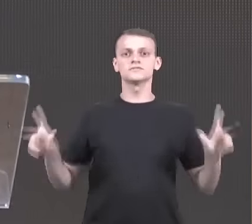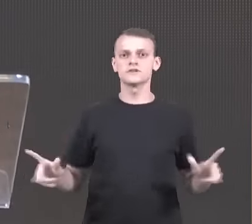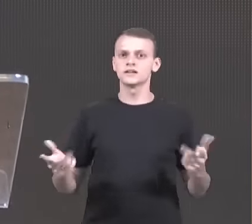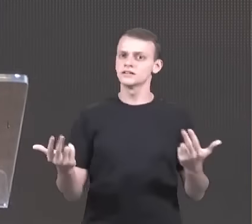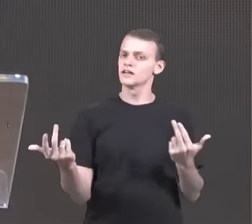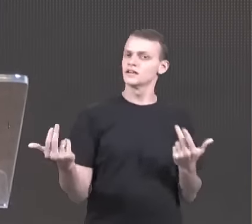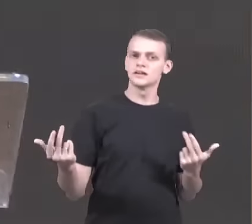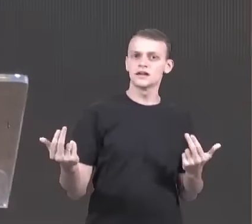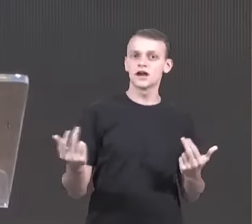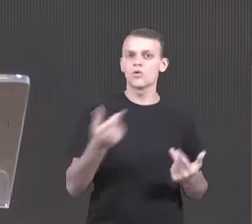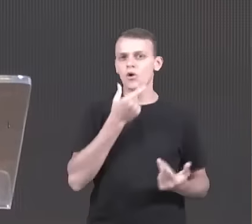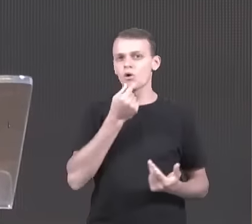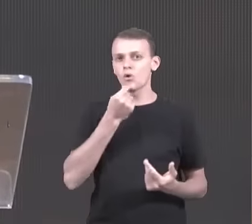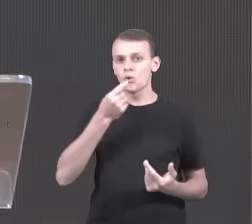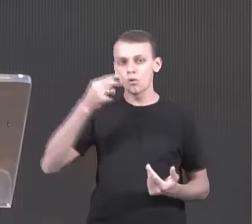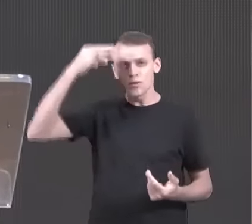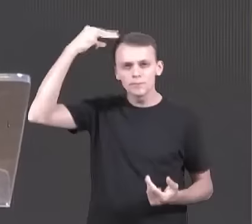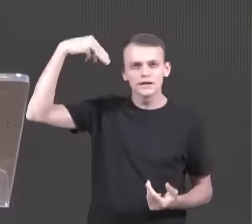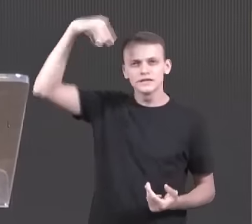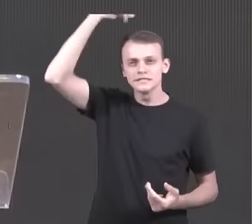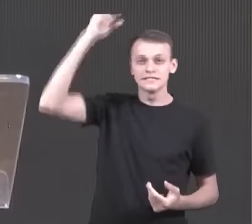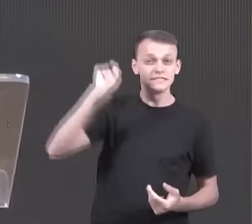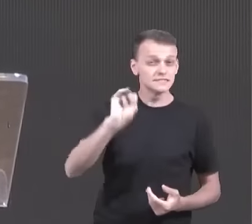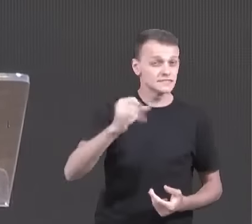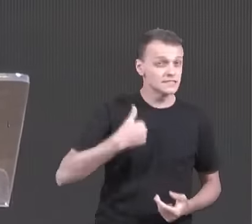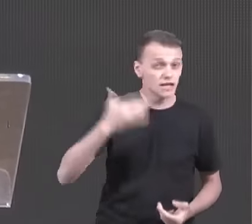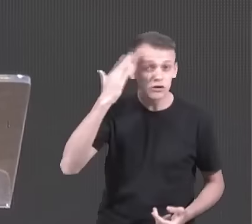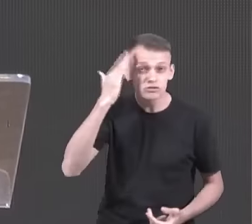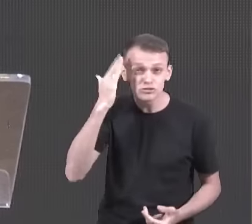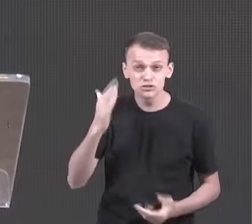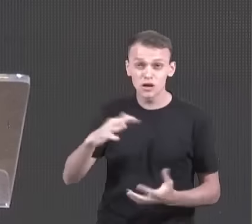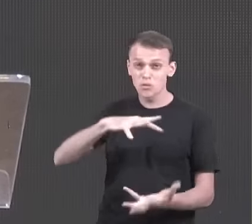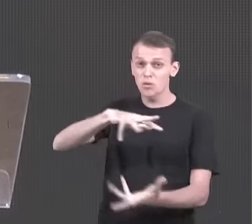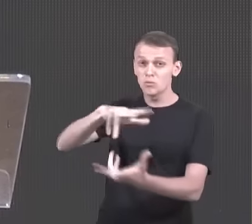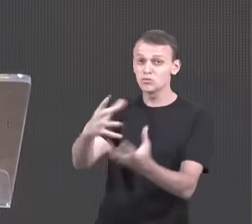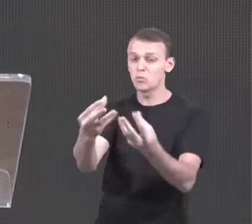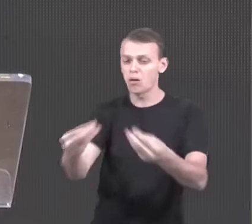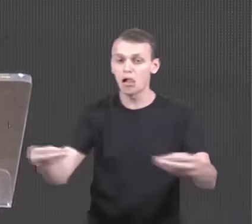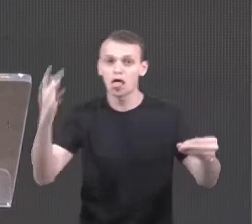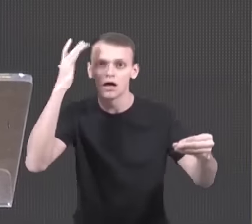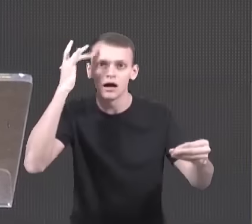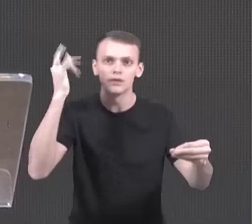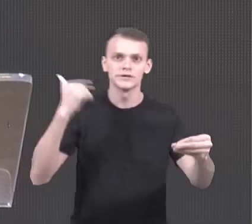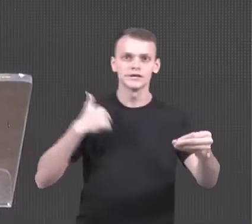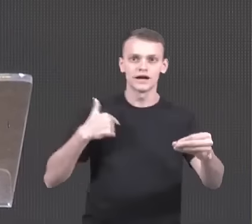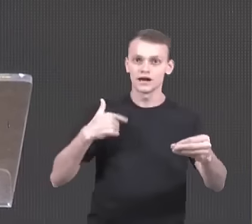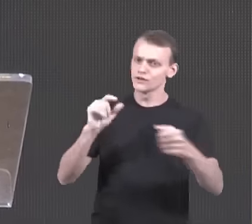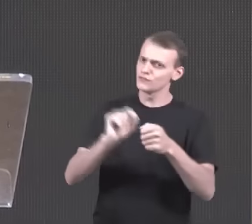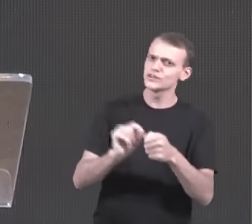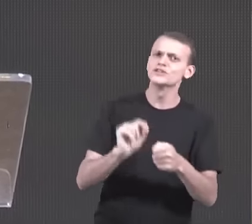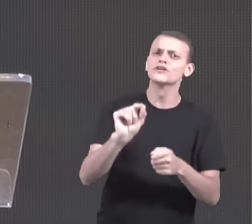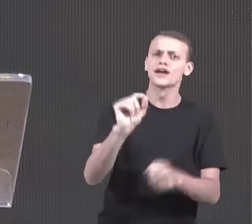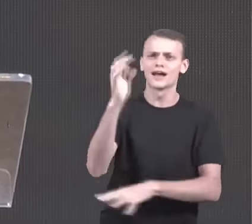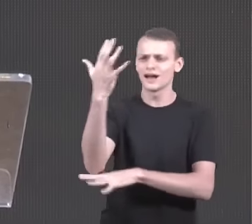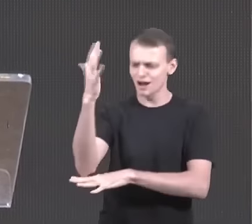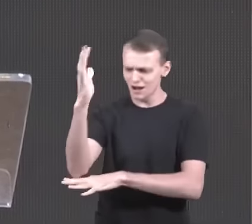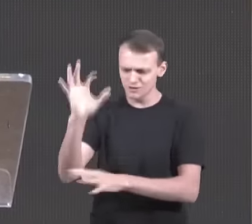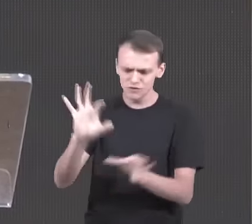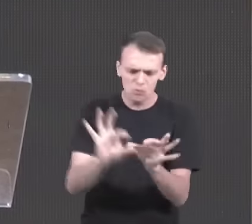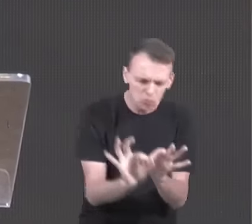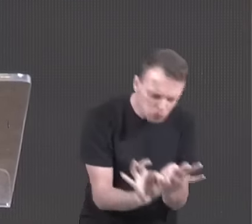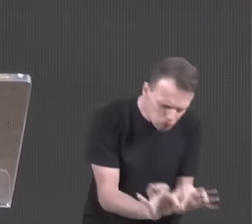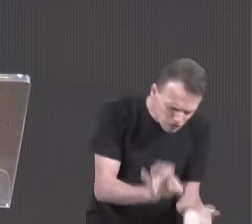Martinho Lutero dizia: se eu soubesse que o mundo iria acabar amanhã, ainda hoje plantaria uma árvore.